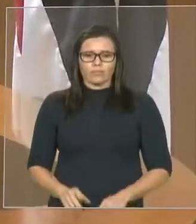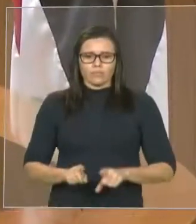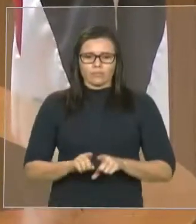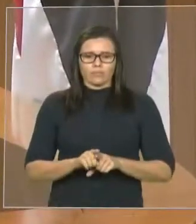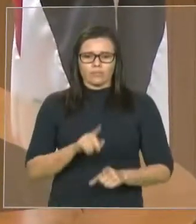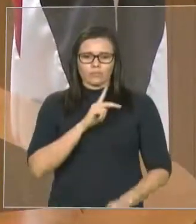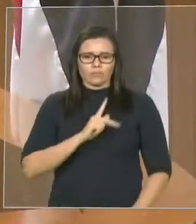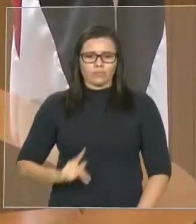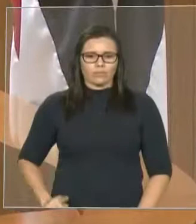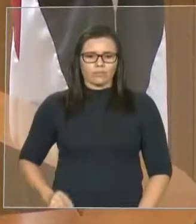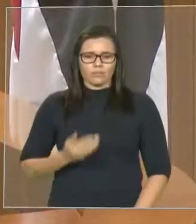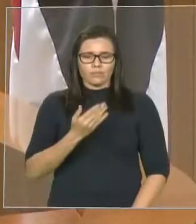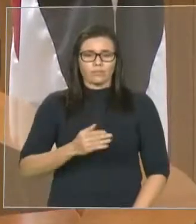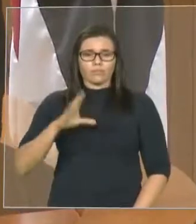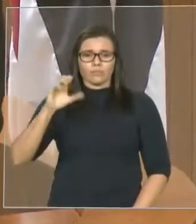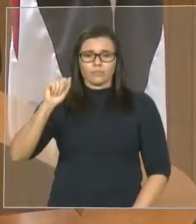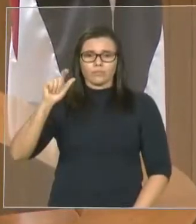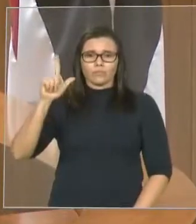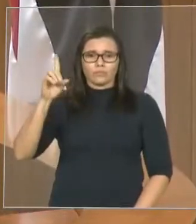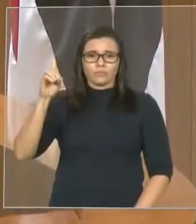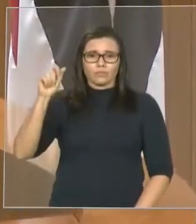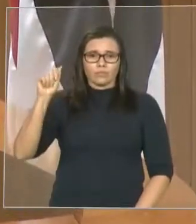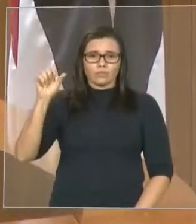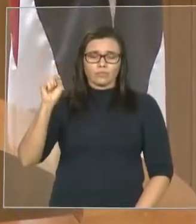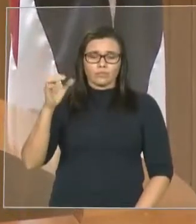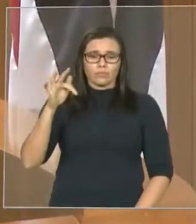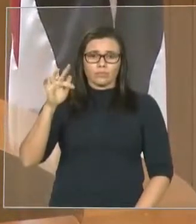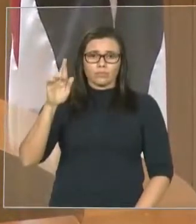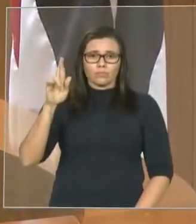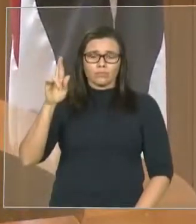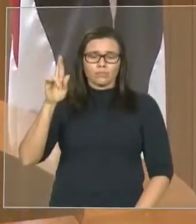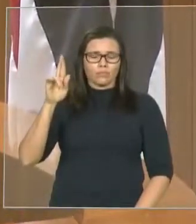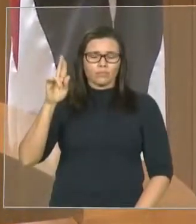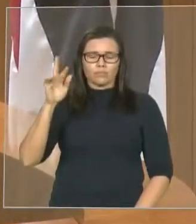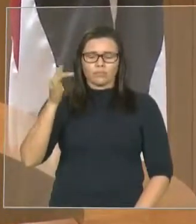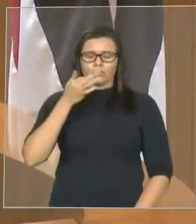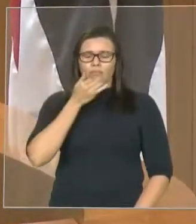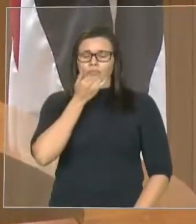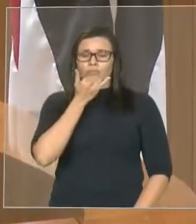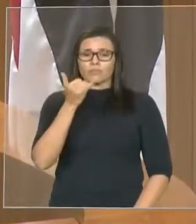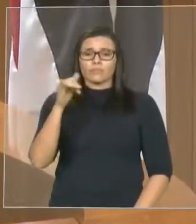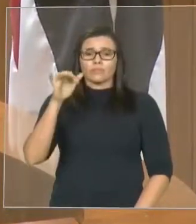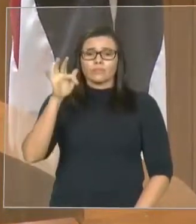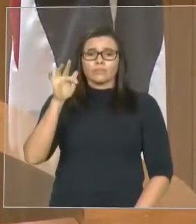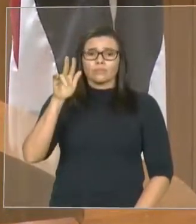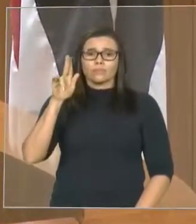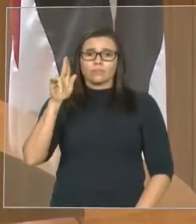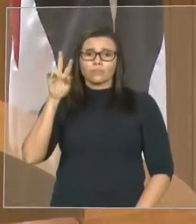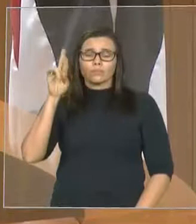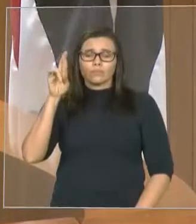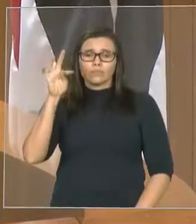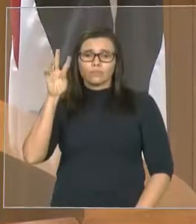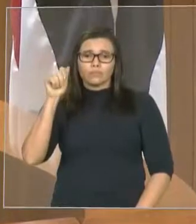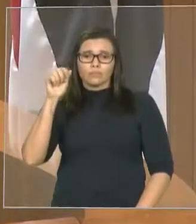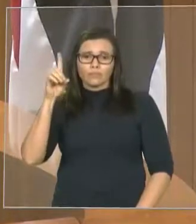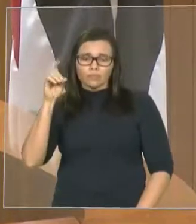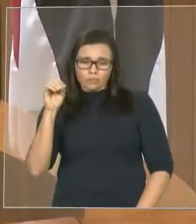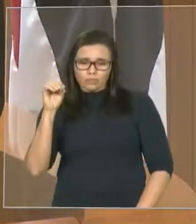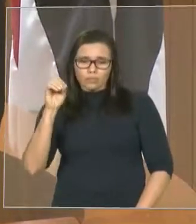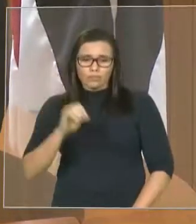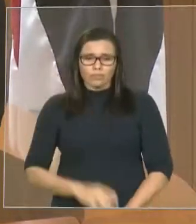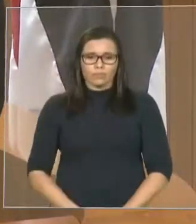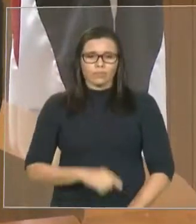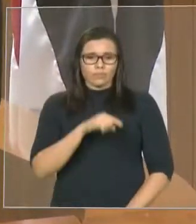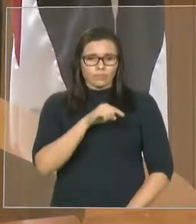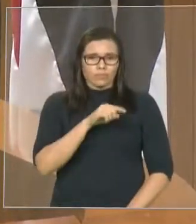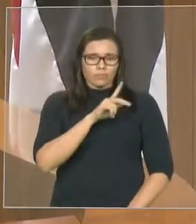conselheiro Caldas Furtado, em nome de quem cumprimento os demais conselheiros e também conselheiros substitutos aqui presentes,